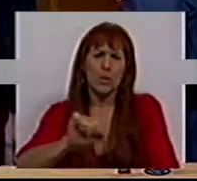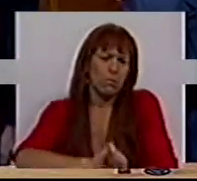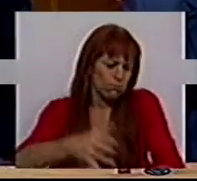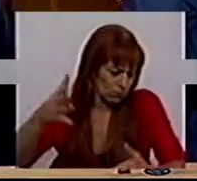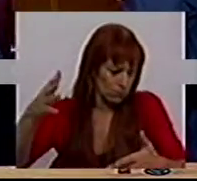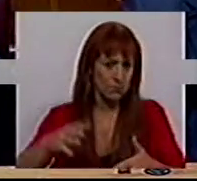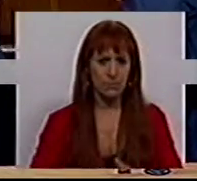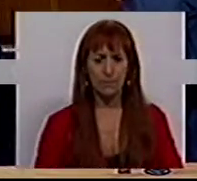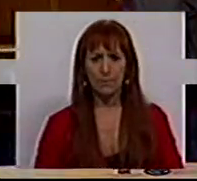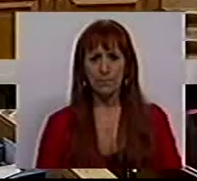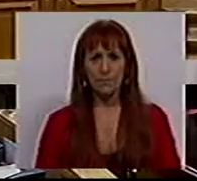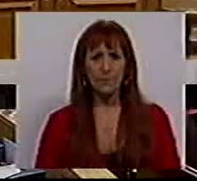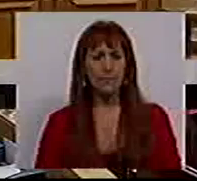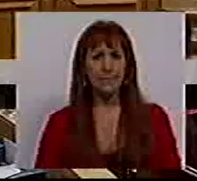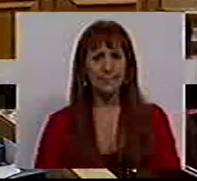situação.